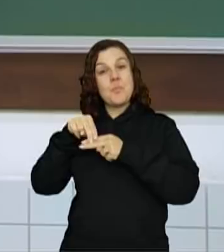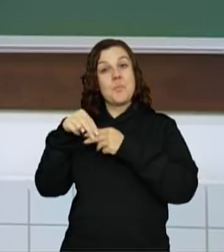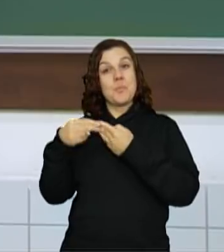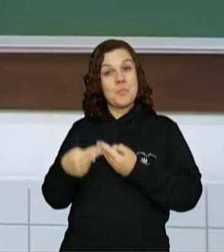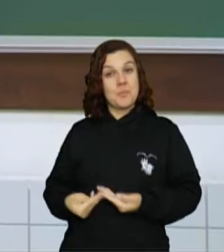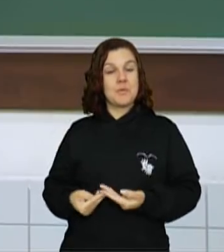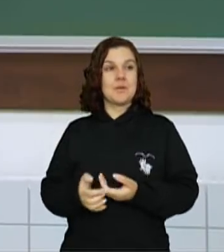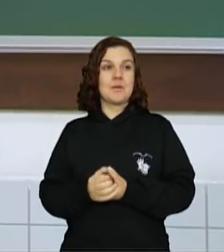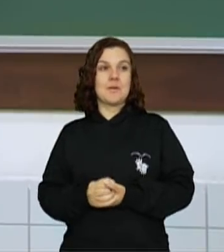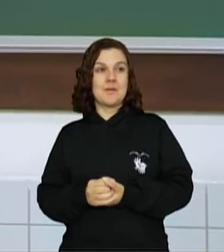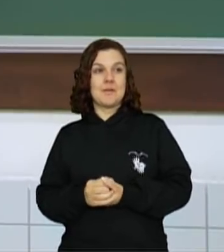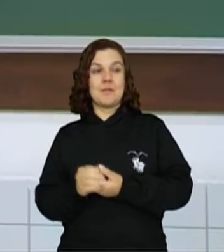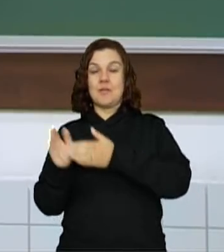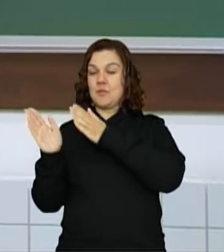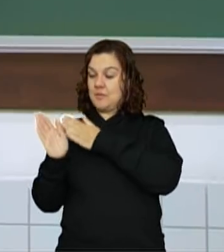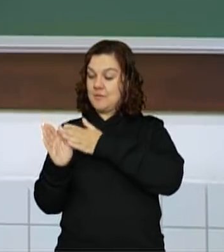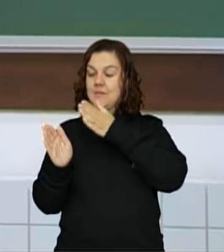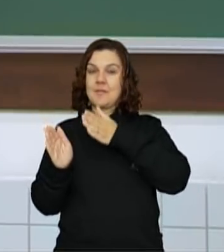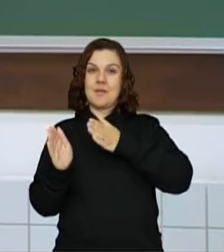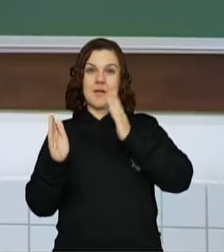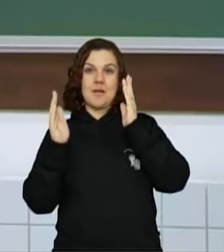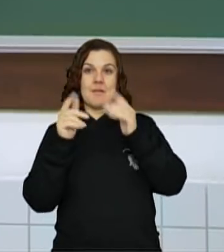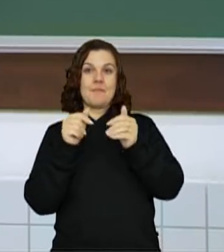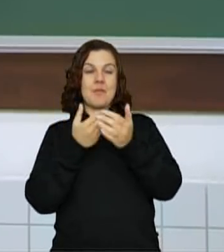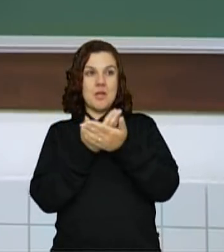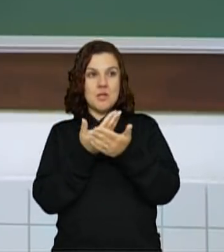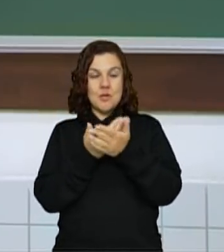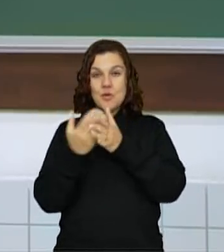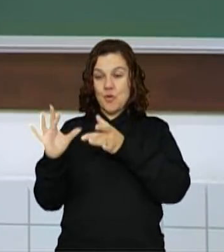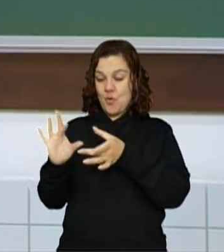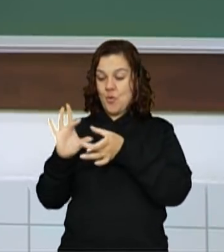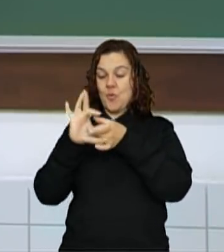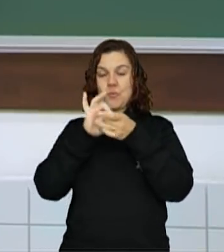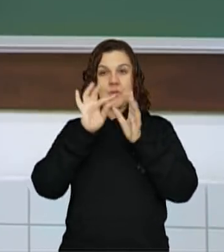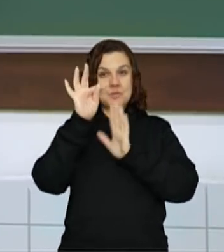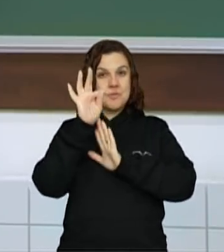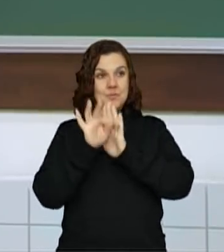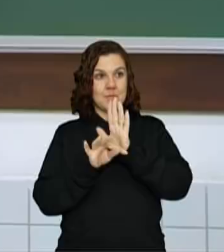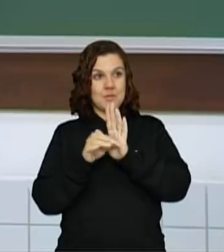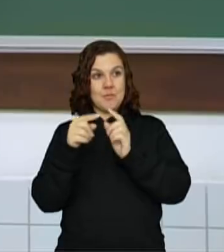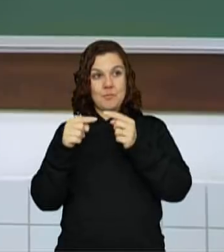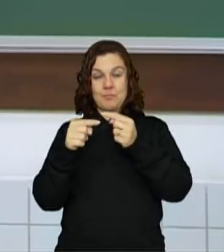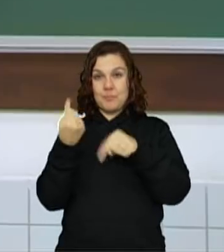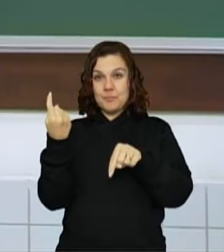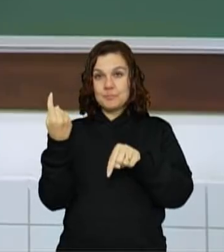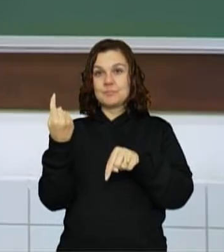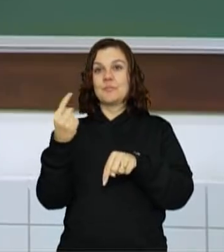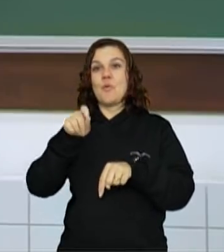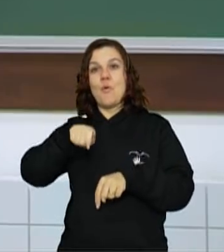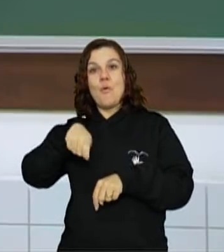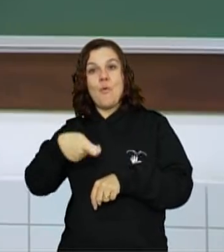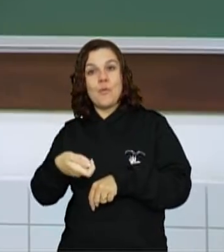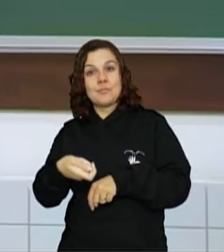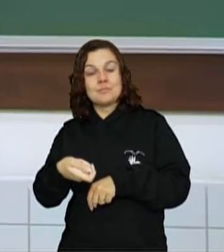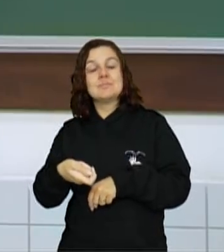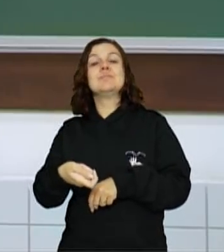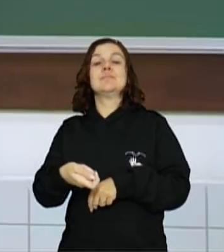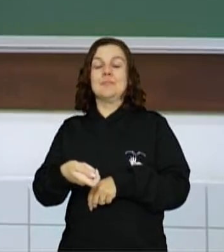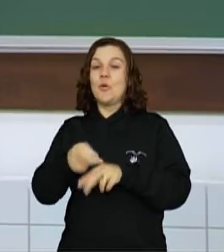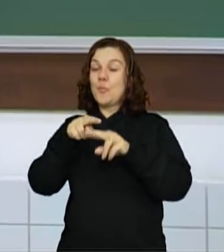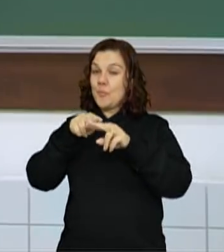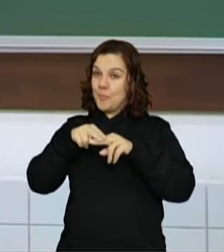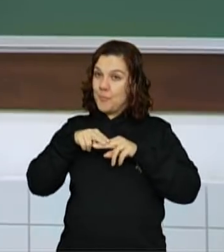que aí quando você coloca lá no contexto, no seu texto, vai dar um outro sentido. Então, a